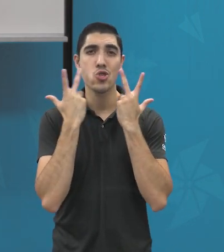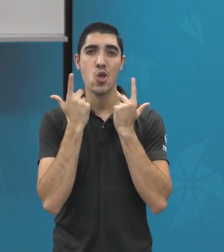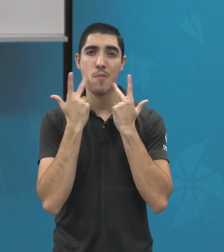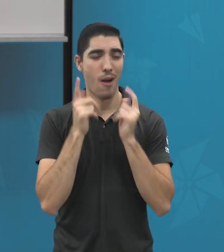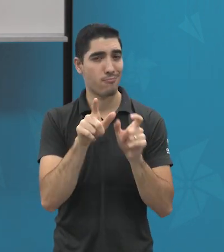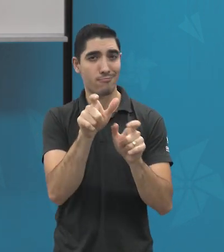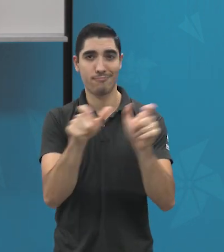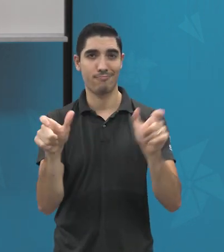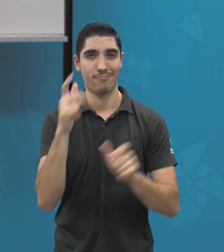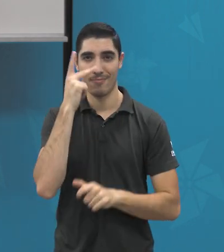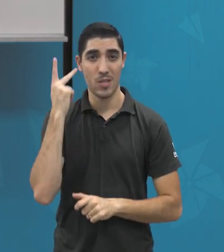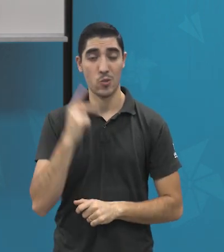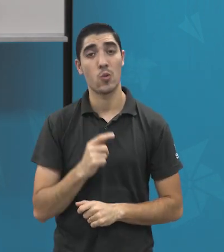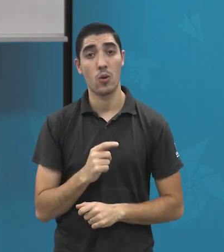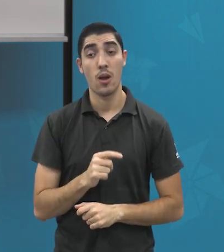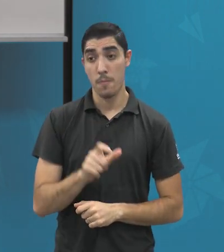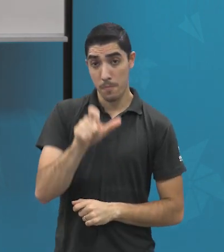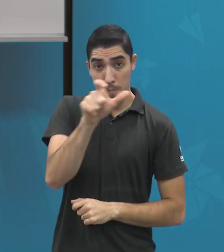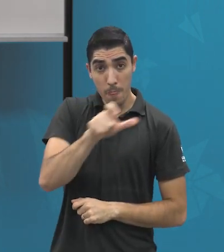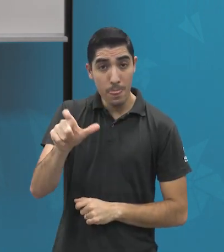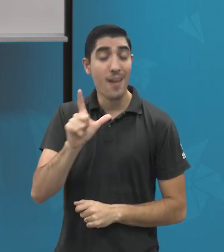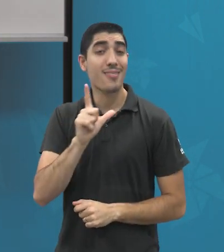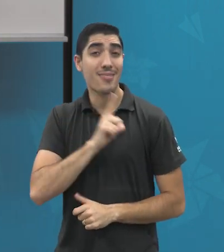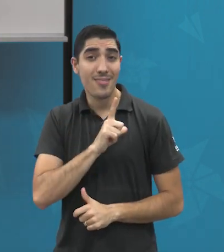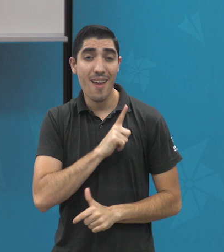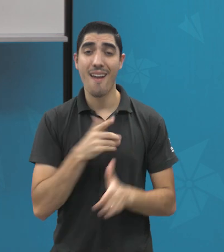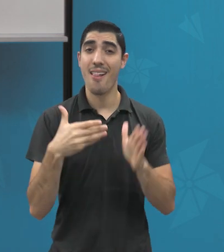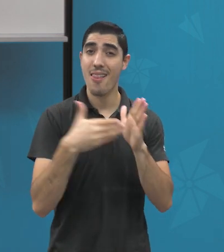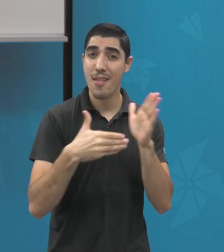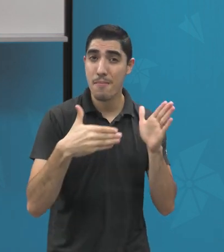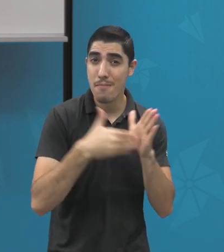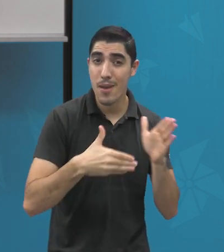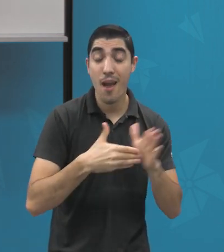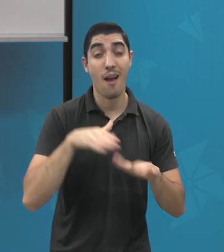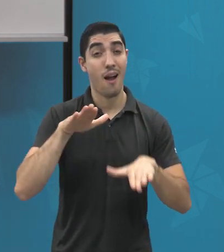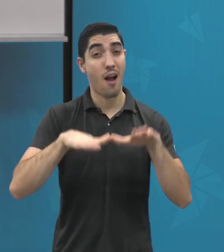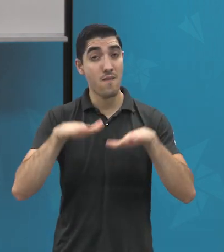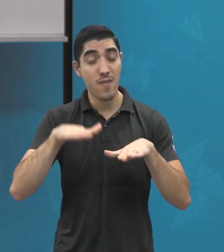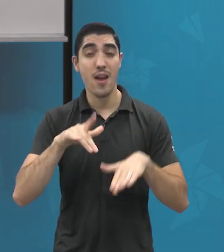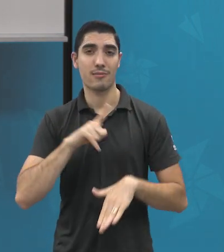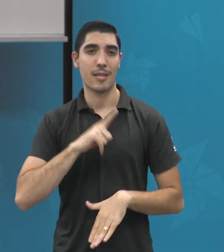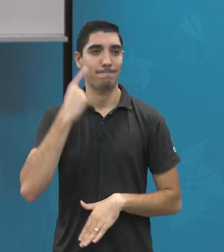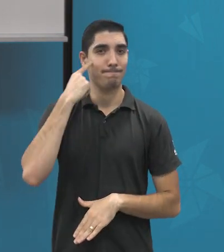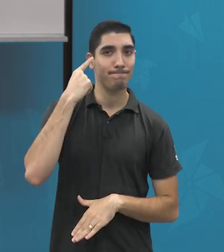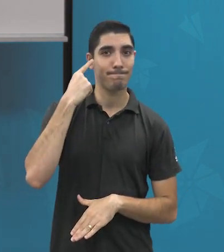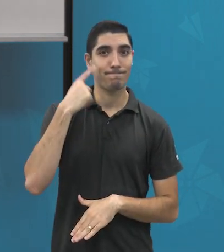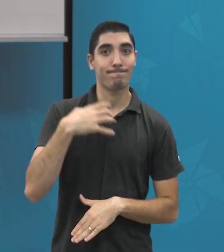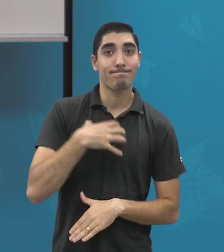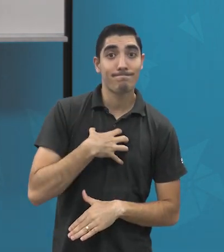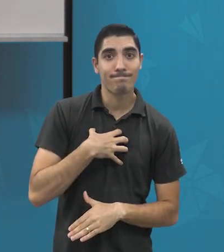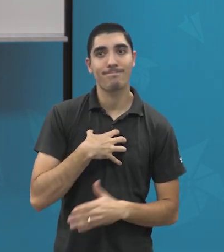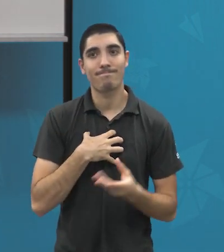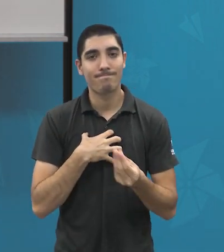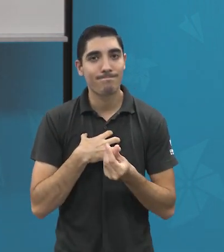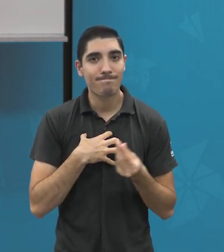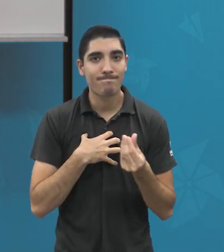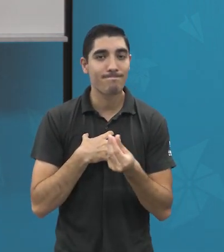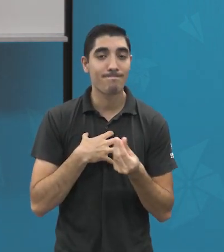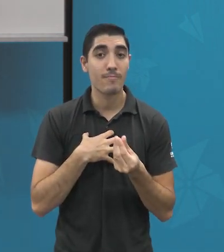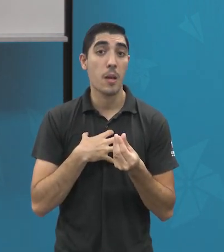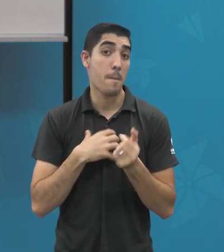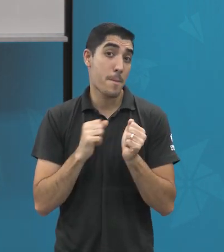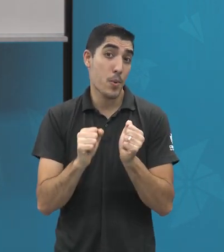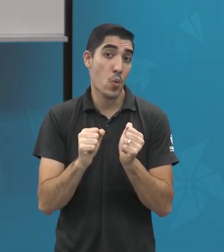concepção limitada e às vezes equivocada a respeito de uma série de aspectos relacionados a